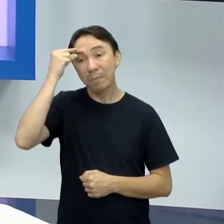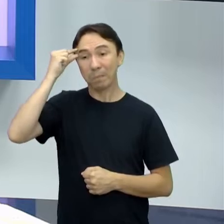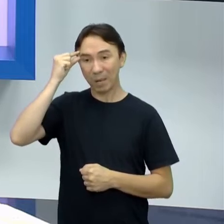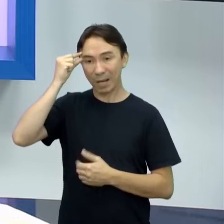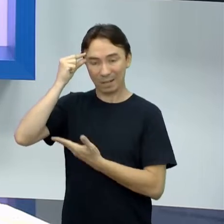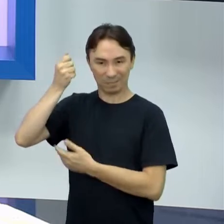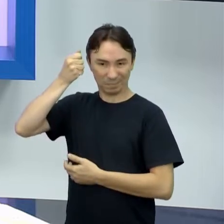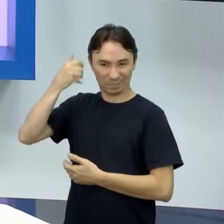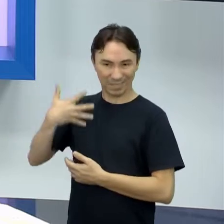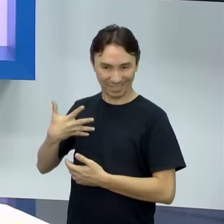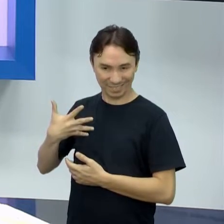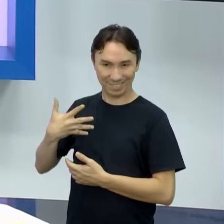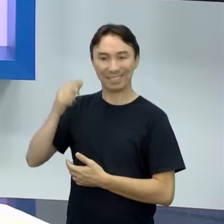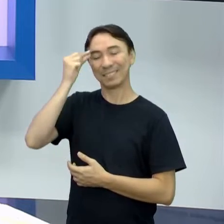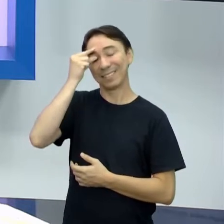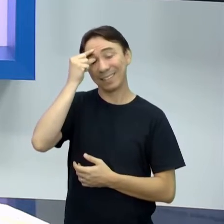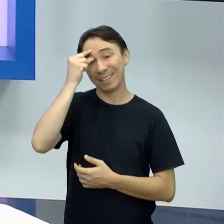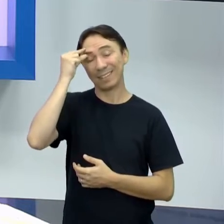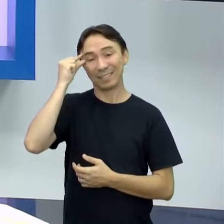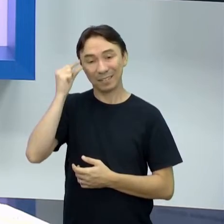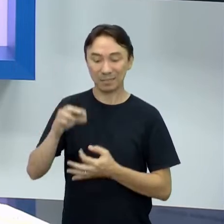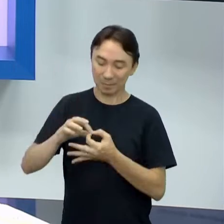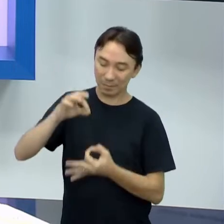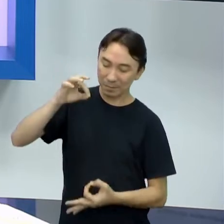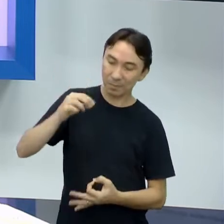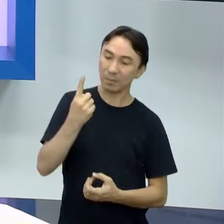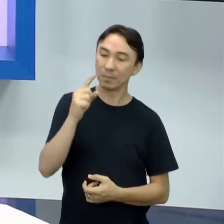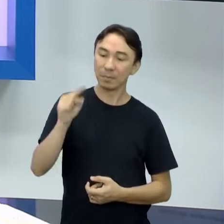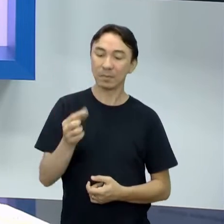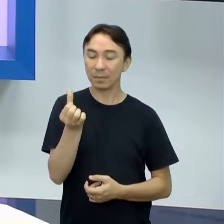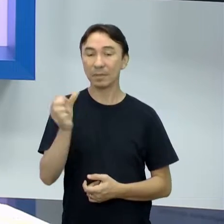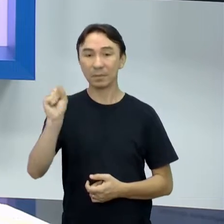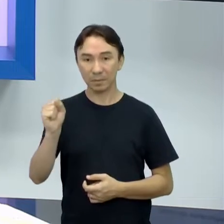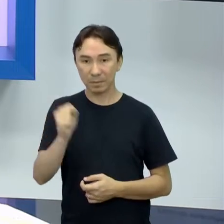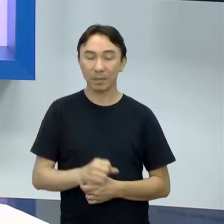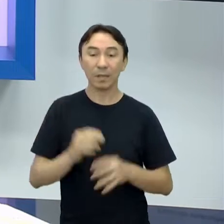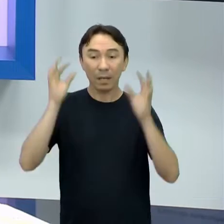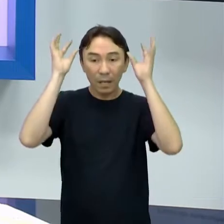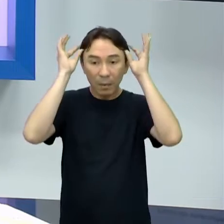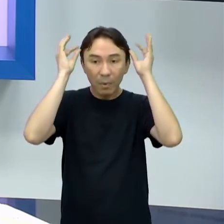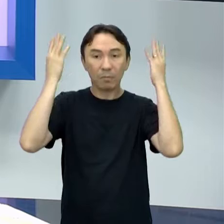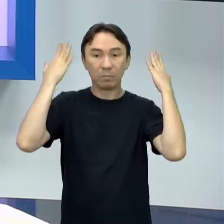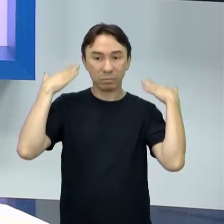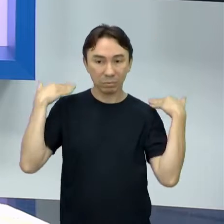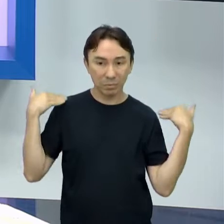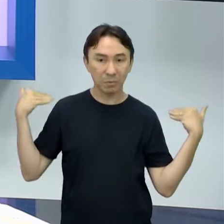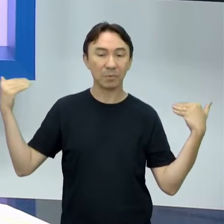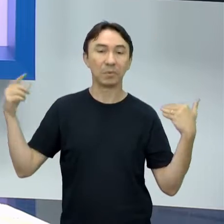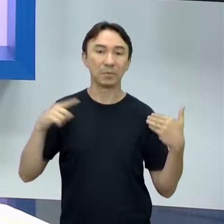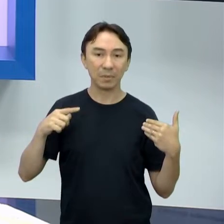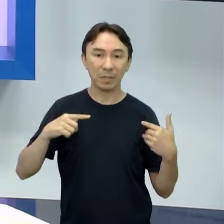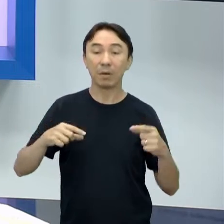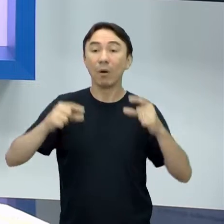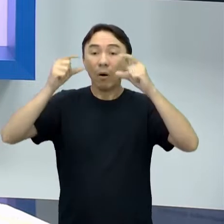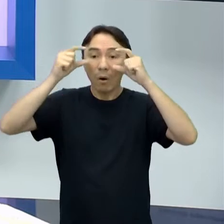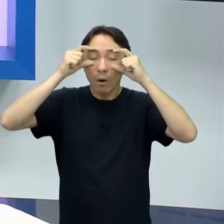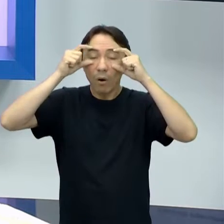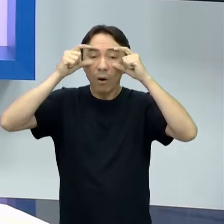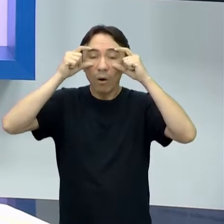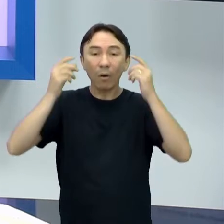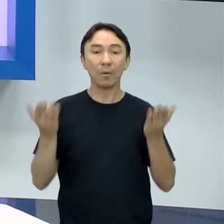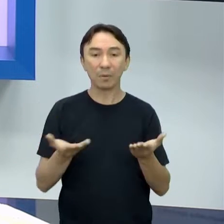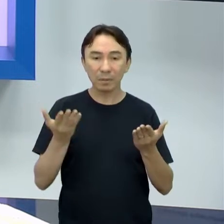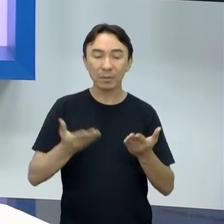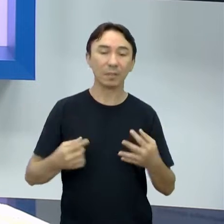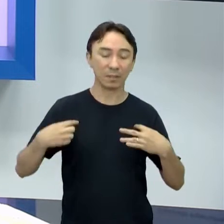1,68 m, estou com o cabelo solto, hoje estou usando meu óculos, uso uma blusa